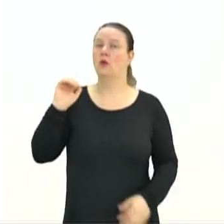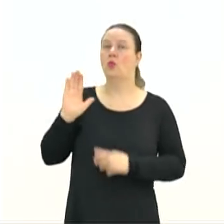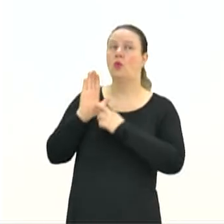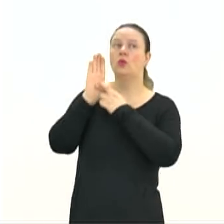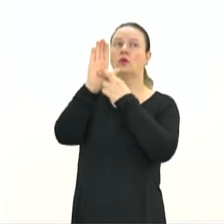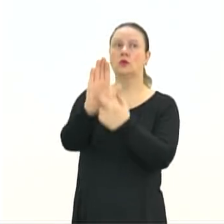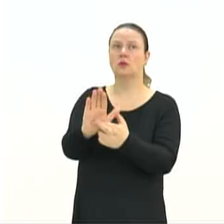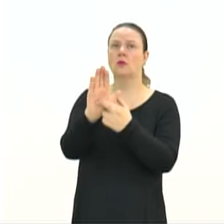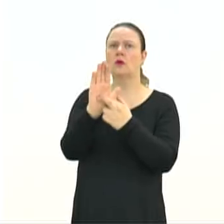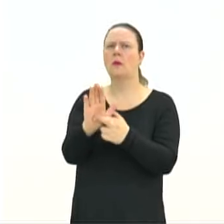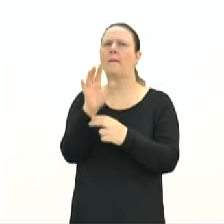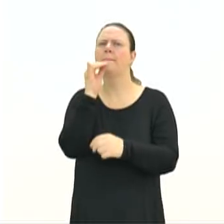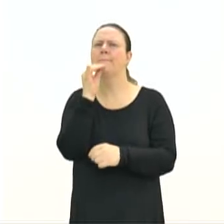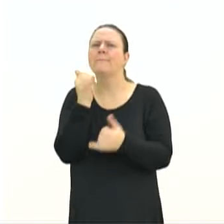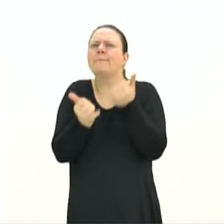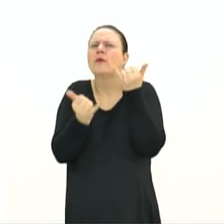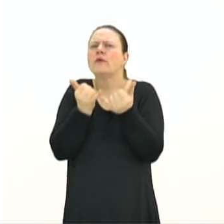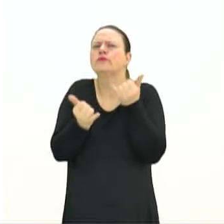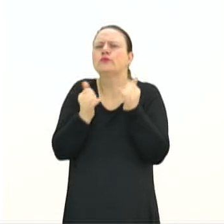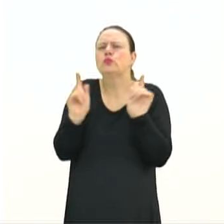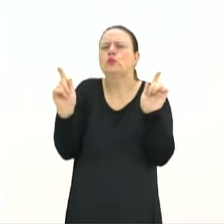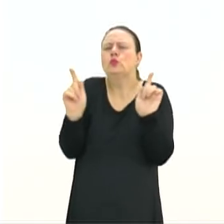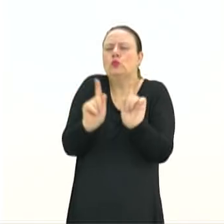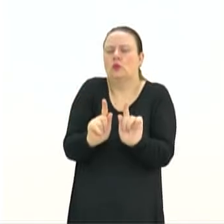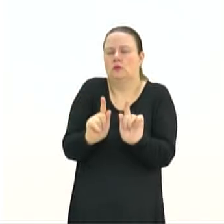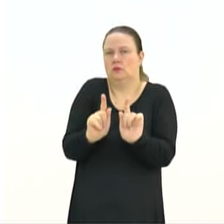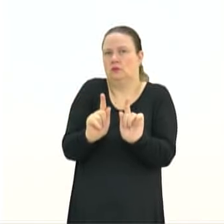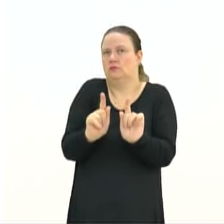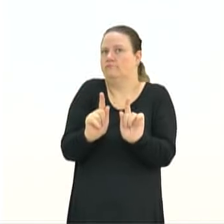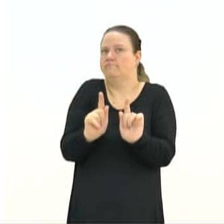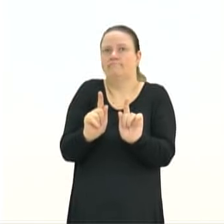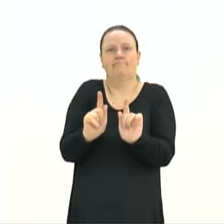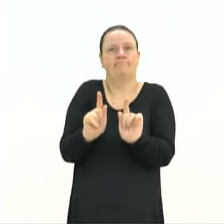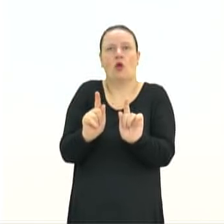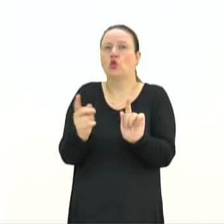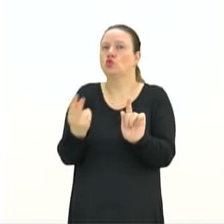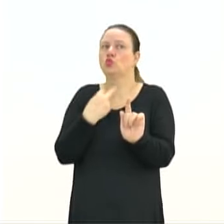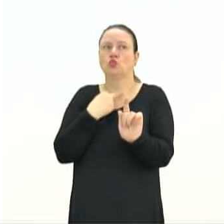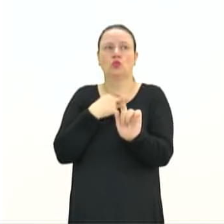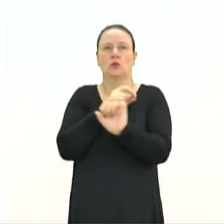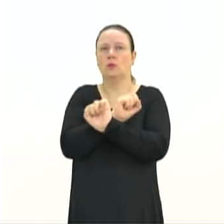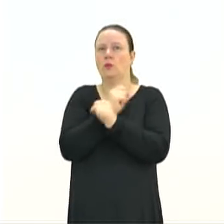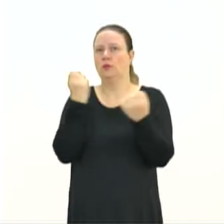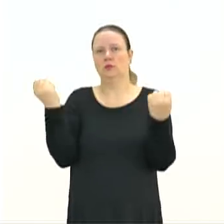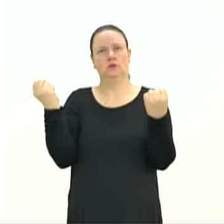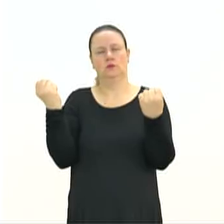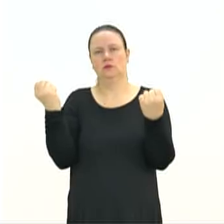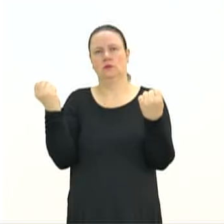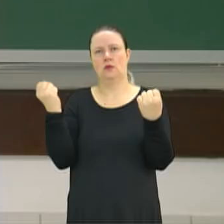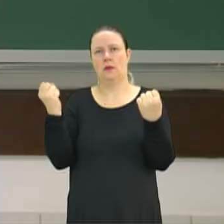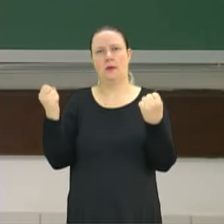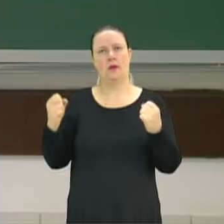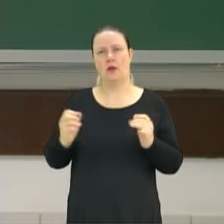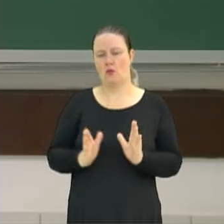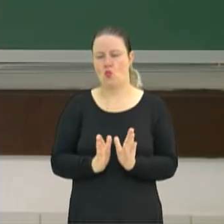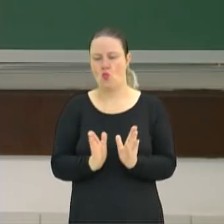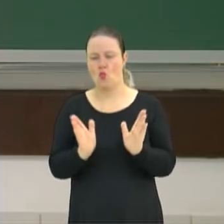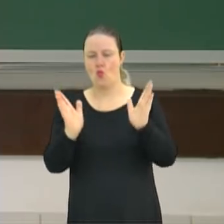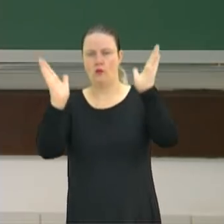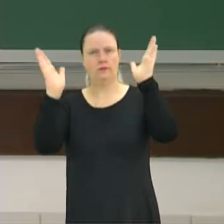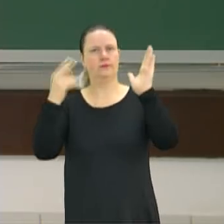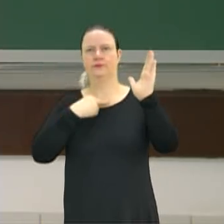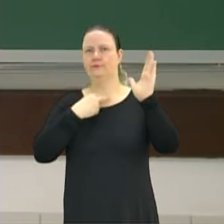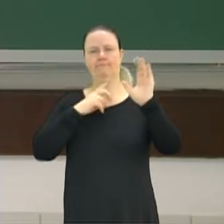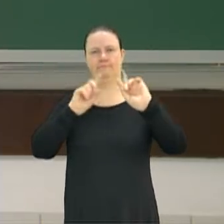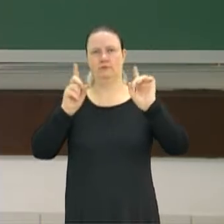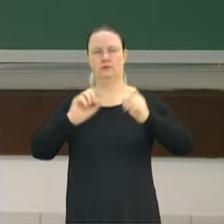ó, dá a impressão que tem menos energia aqui do que lá em cima. E não pode. Tá? Então não existe pirâmide energética invertida. Então agora